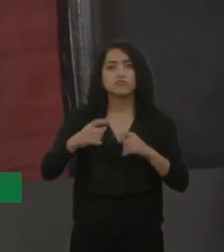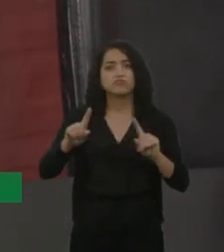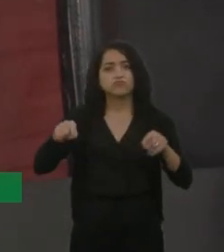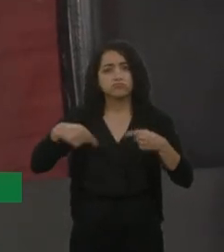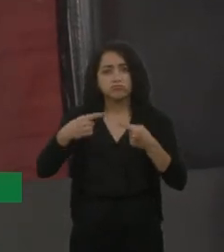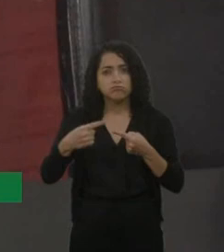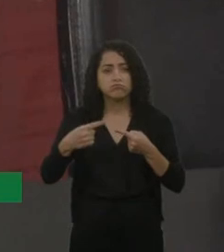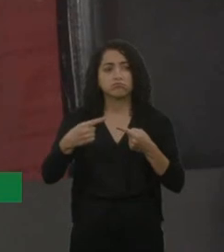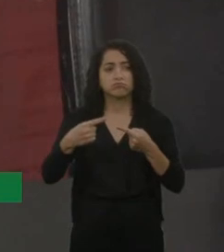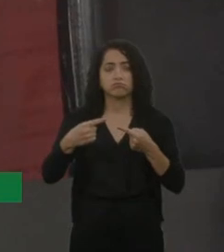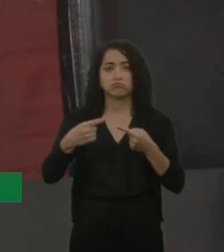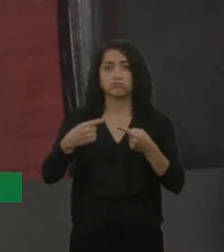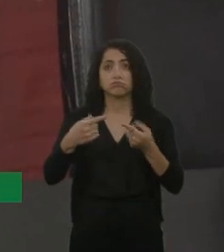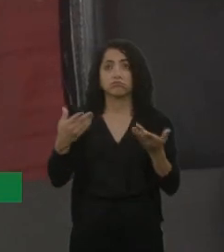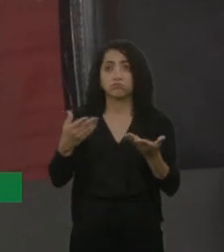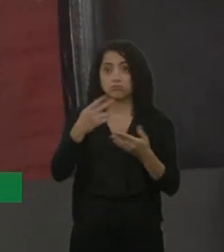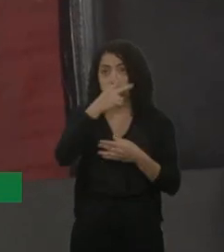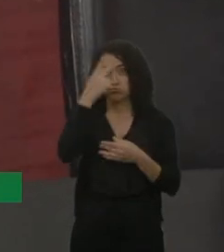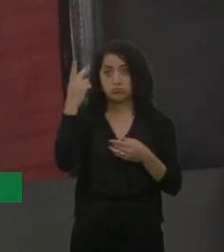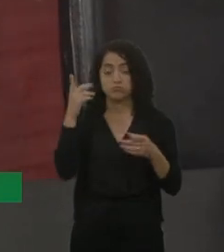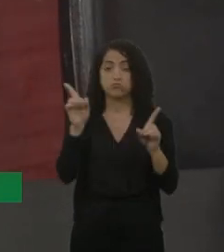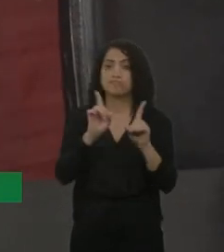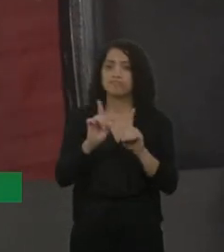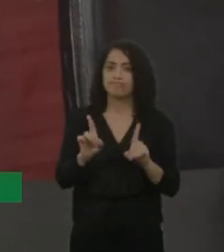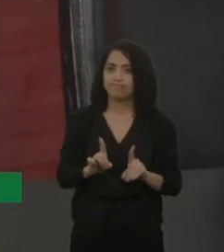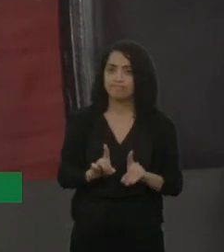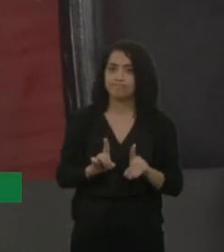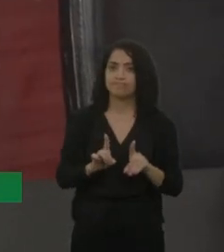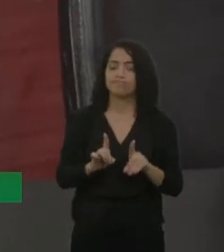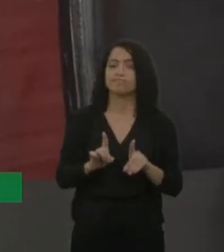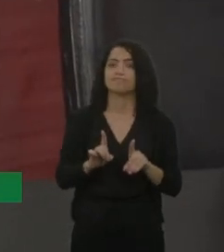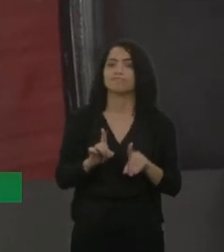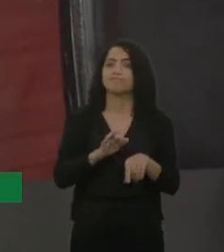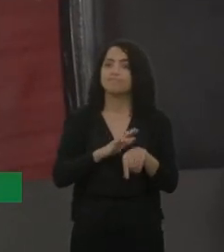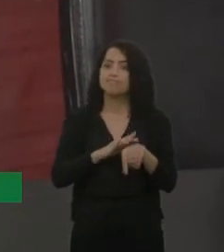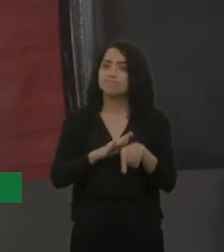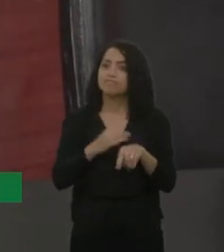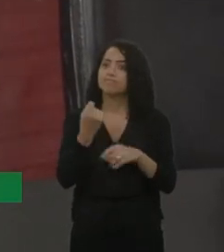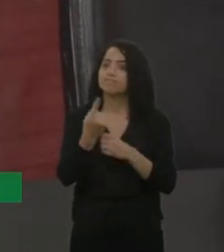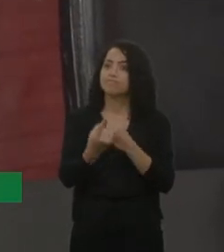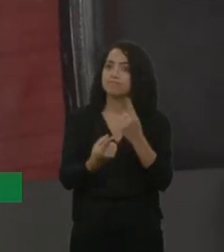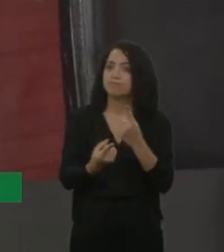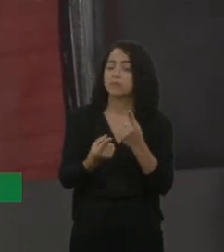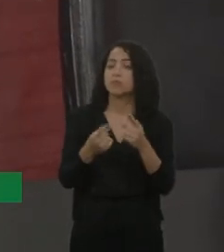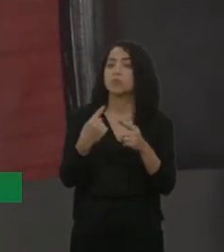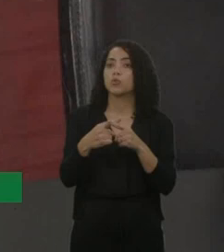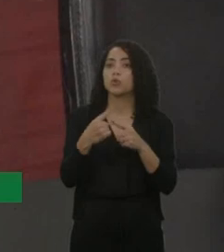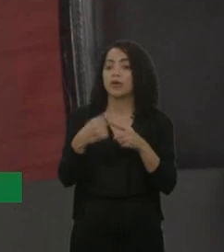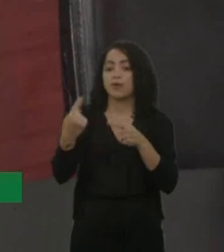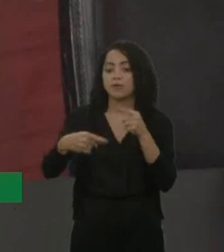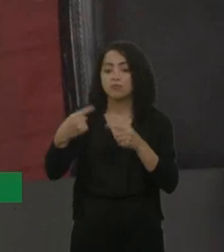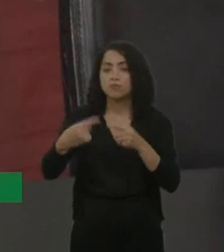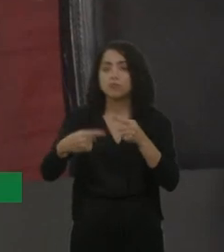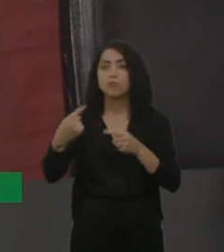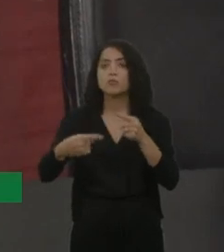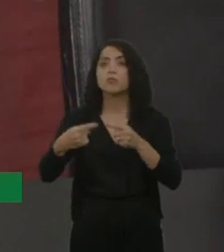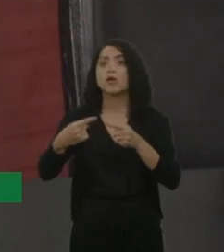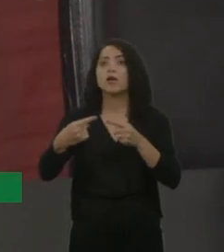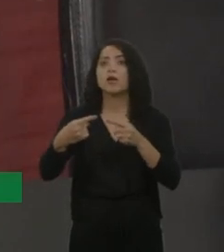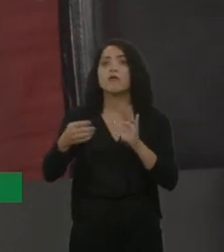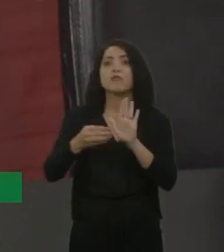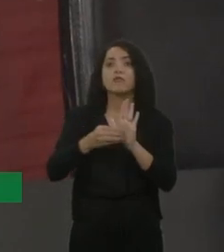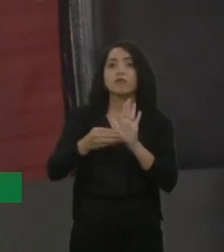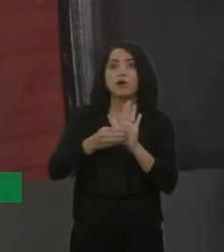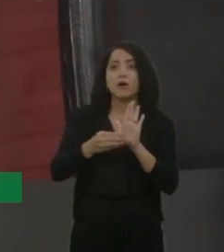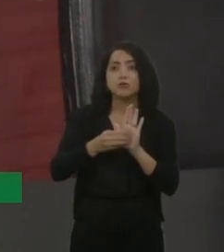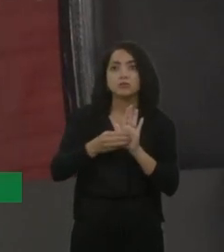diários das pessoas com doenças raras, pois essas políticas não abordam as questões